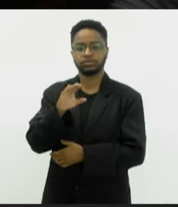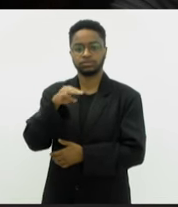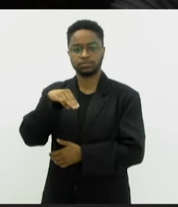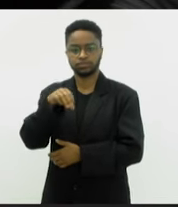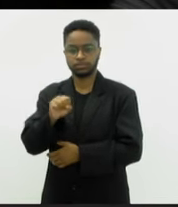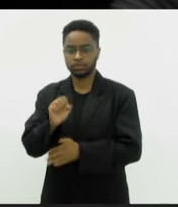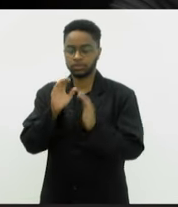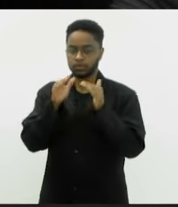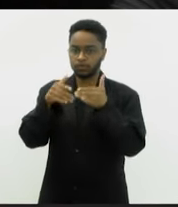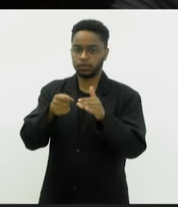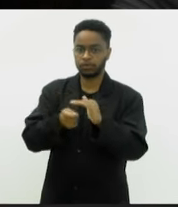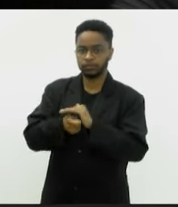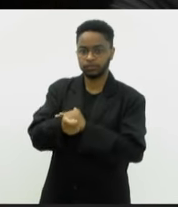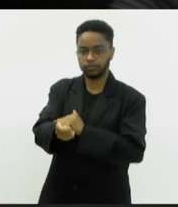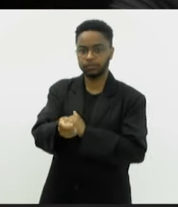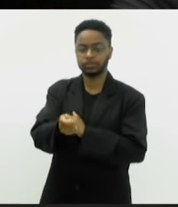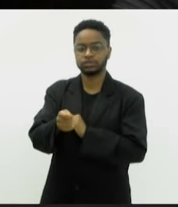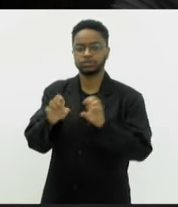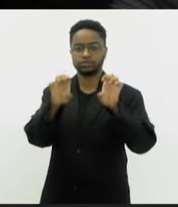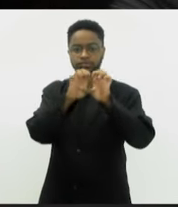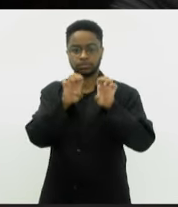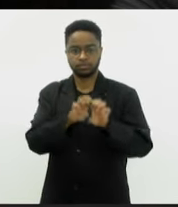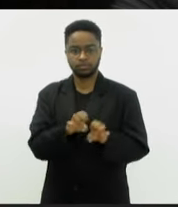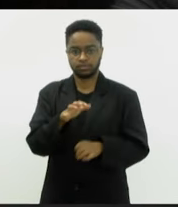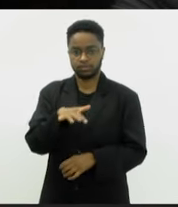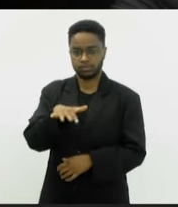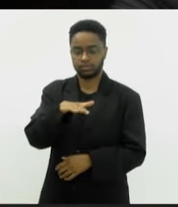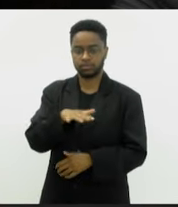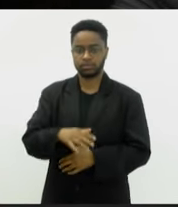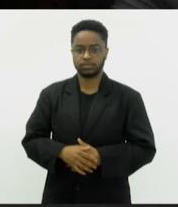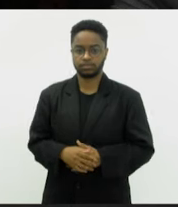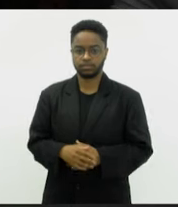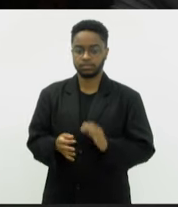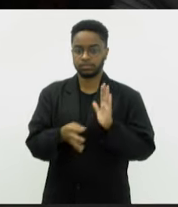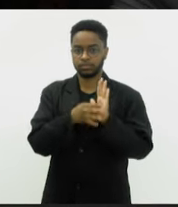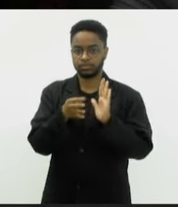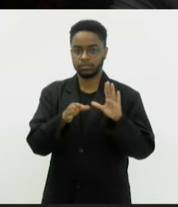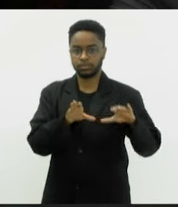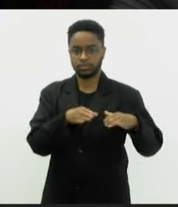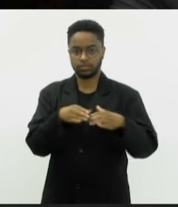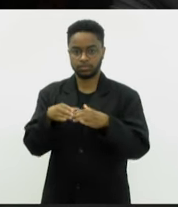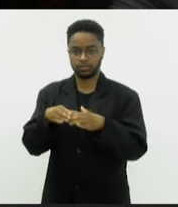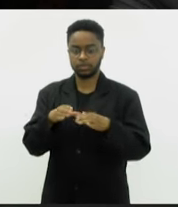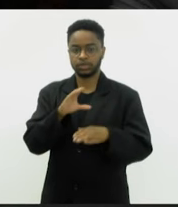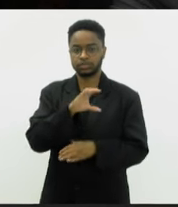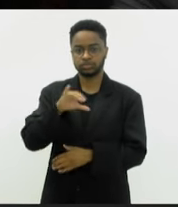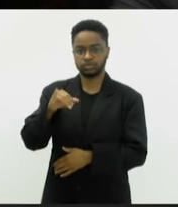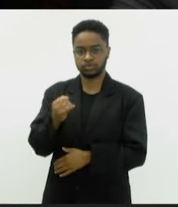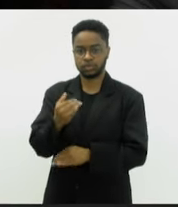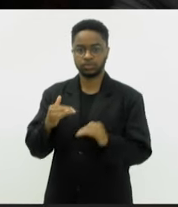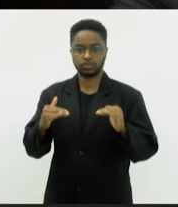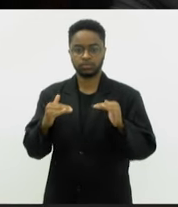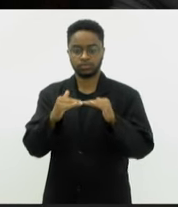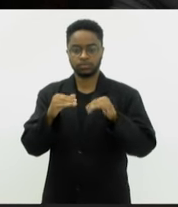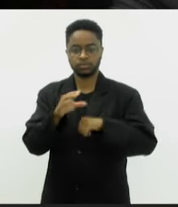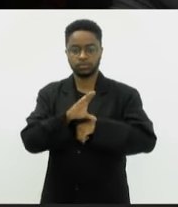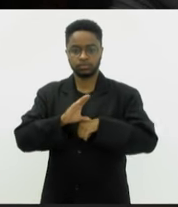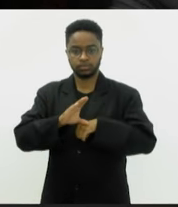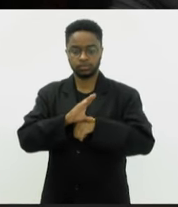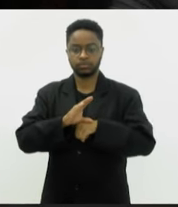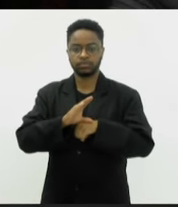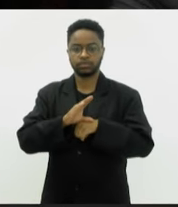à aplicação em investimentos em infraestrutura. Pareceres das comissões Constituição e Justiça pela